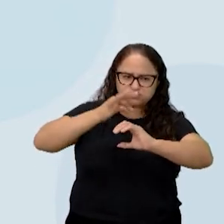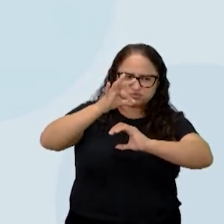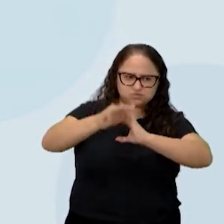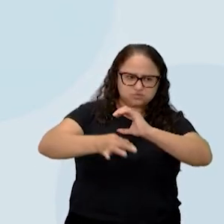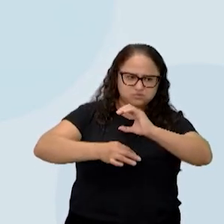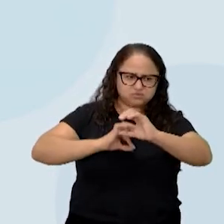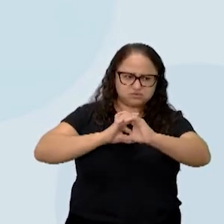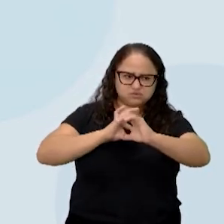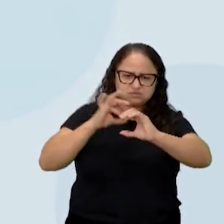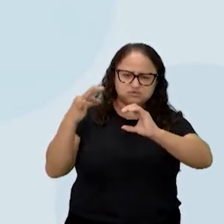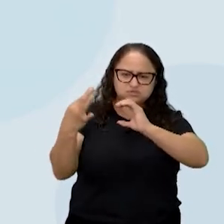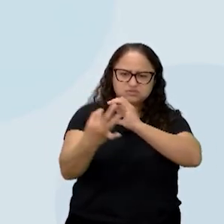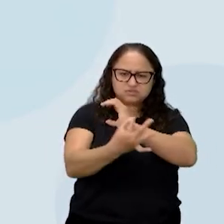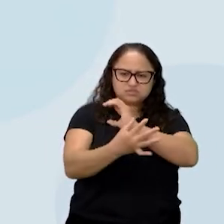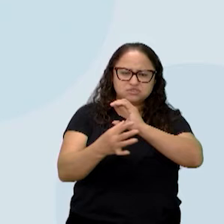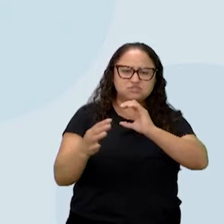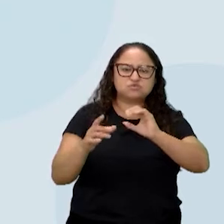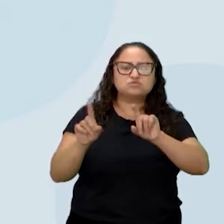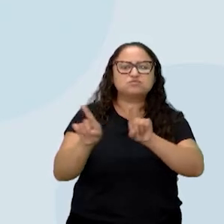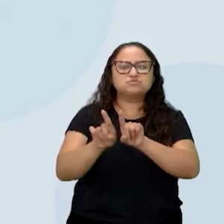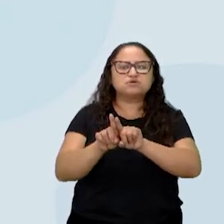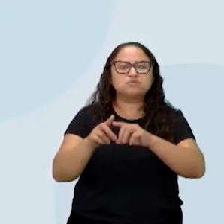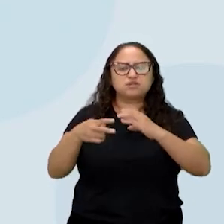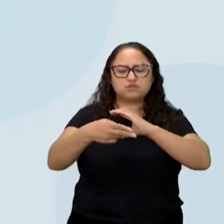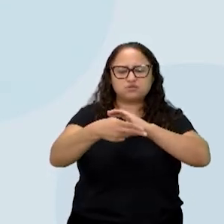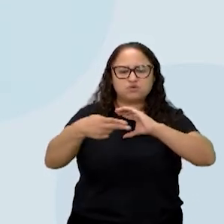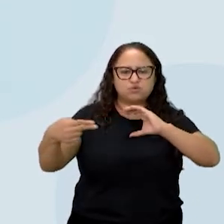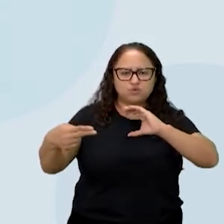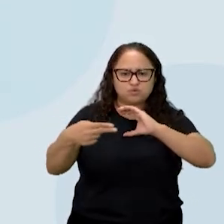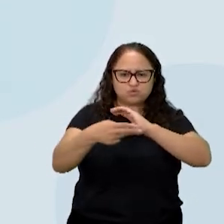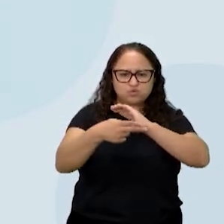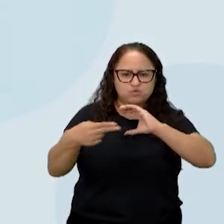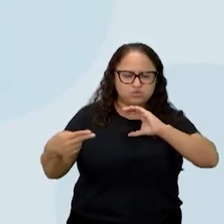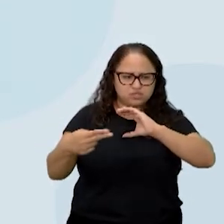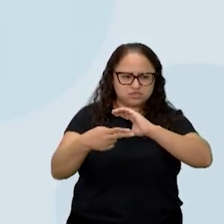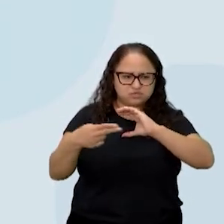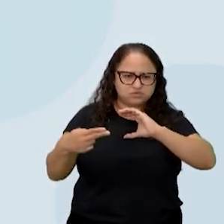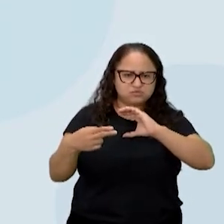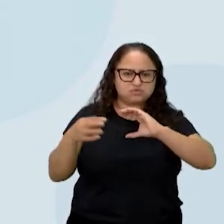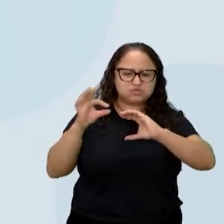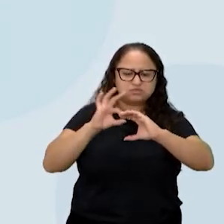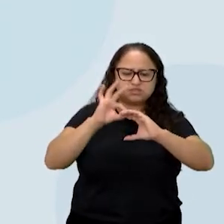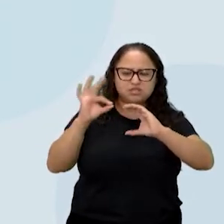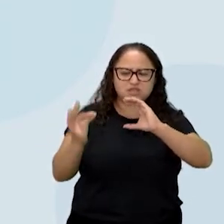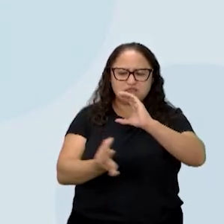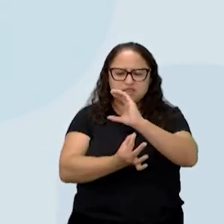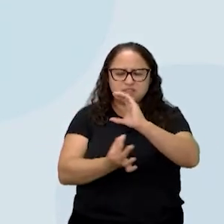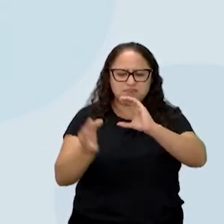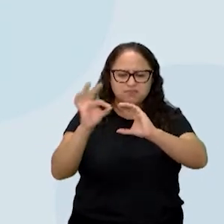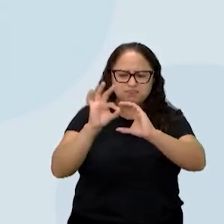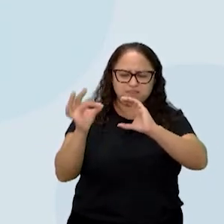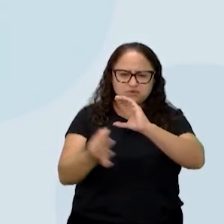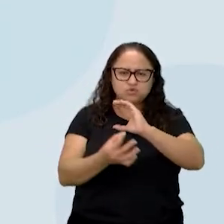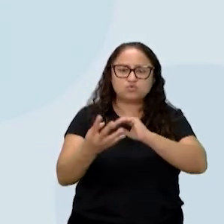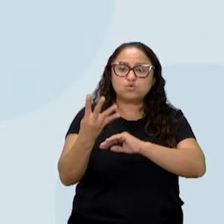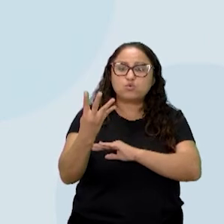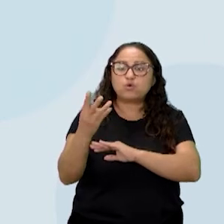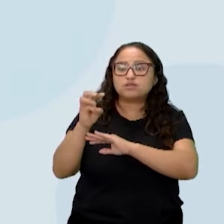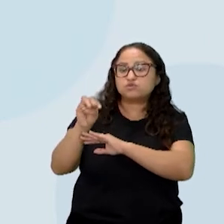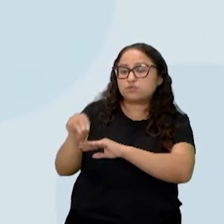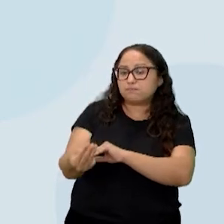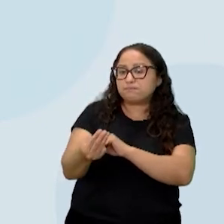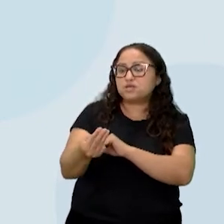1.429.406 quilômetros. Tá aí Urano e Netuno, que está a distância aí de 4 milhões aí,